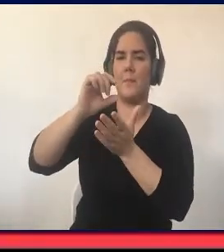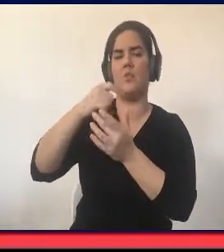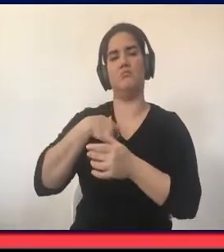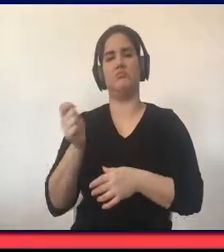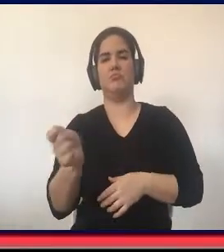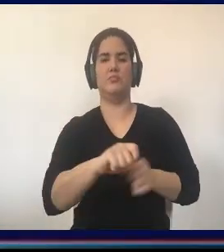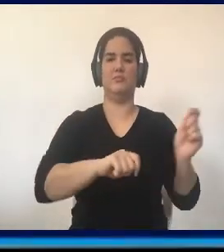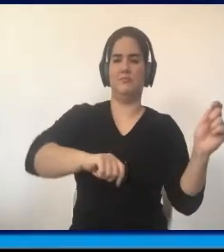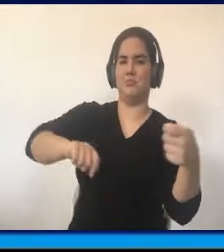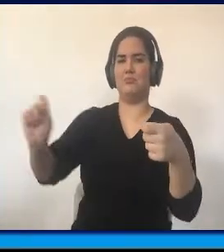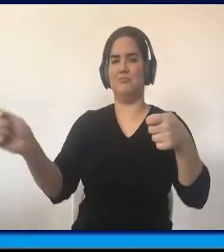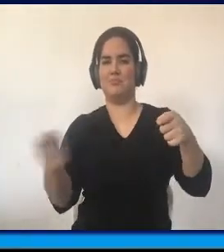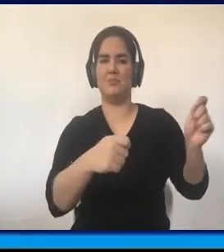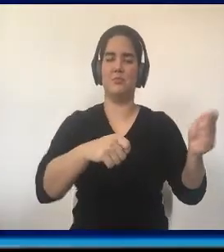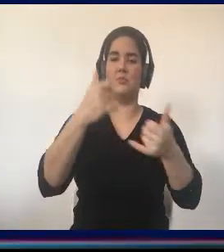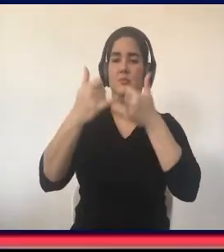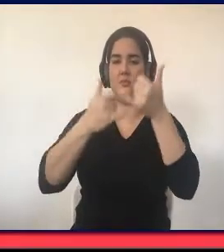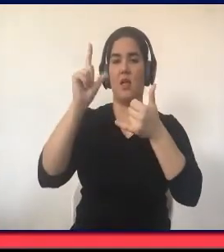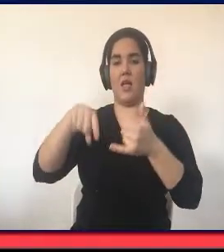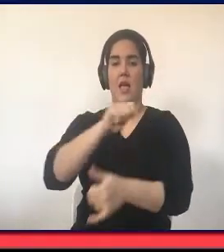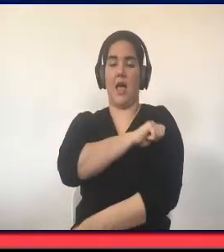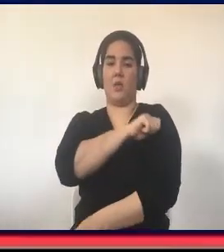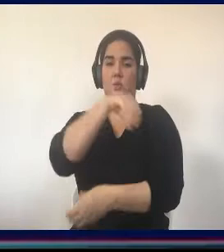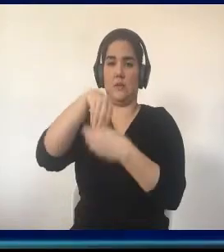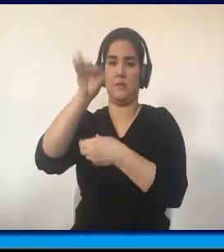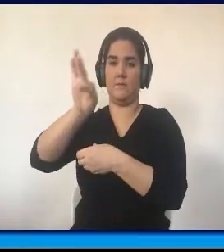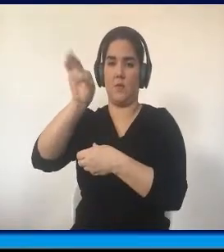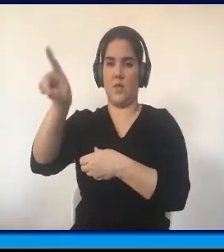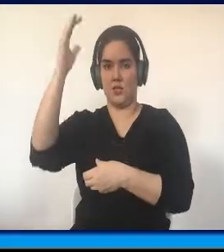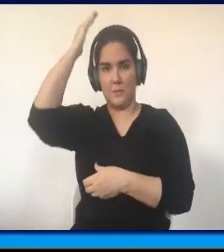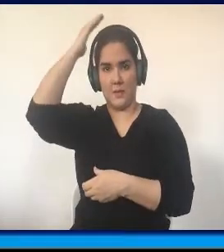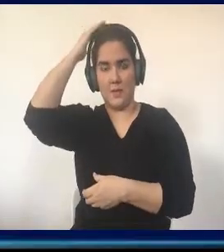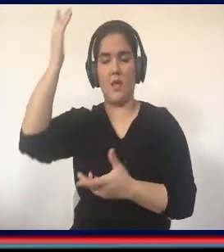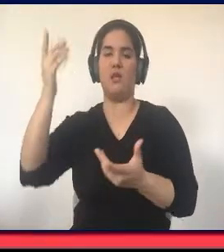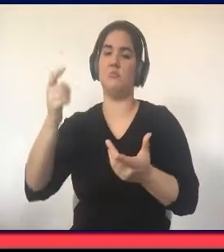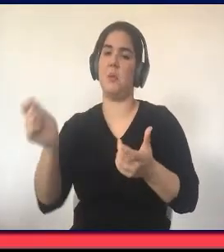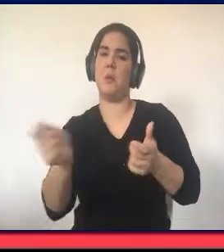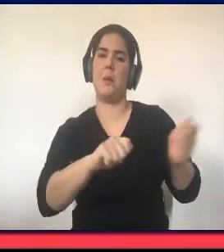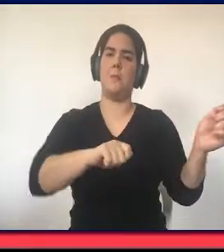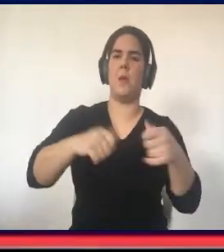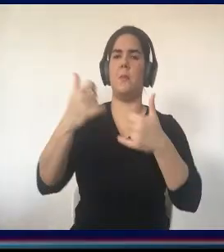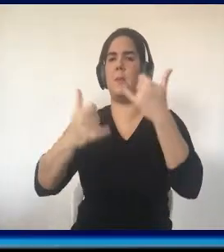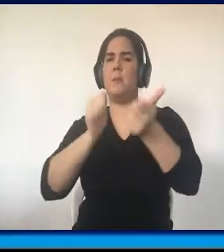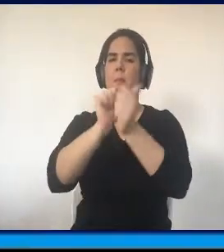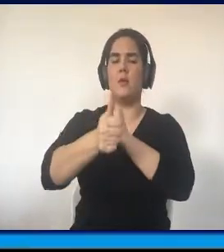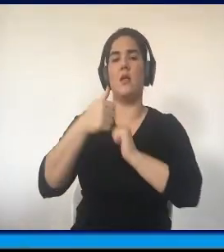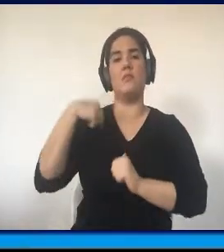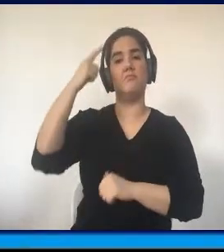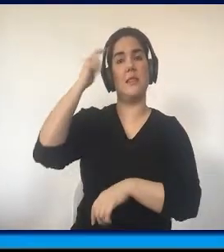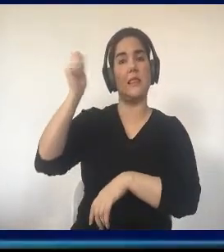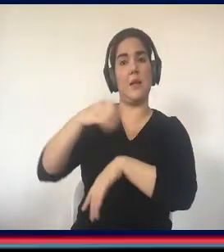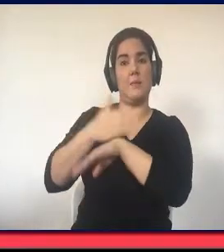começou a jogar tênis, a gente achou tão legal. Eu falei, cara, é uma outra vertente. Comecei a colocar em prática para ver se funcionava, porque primeiro funcionou